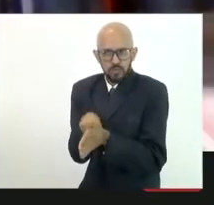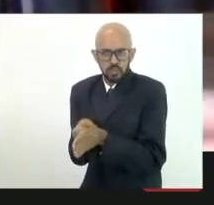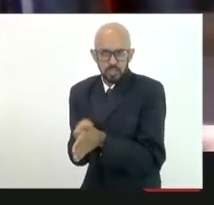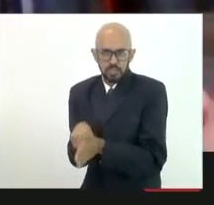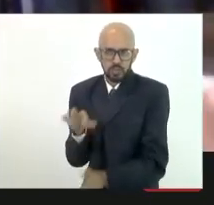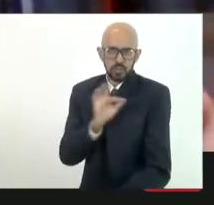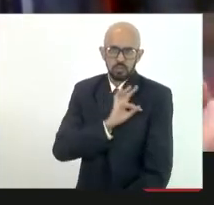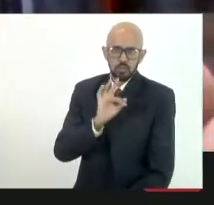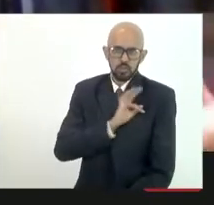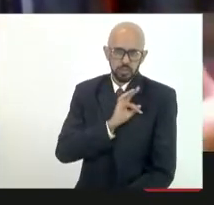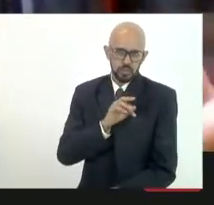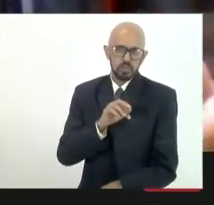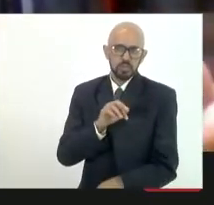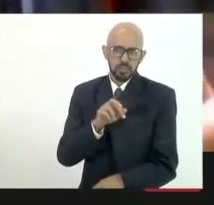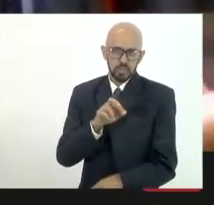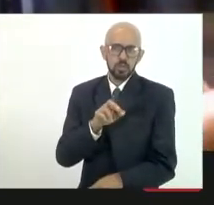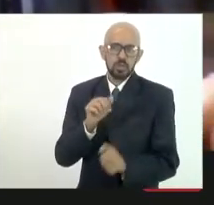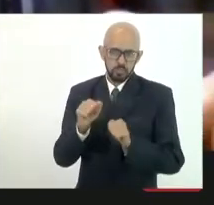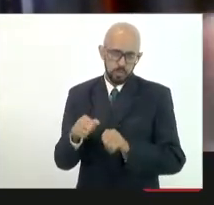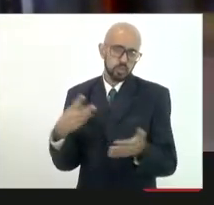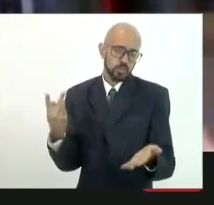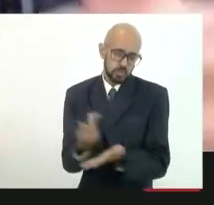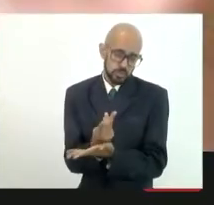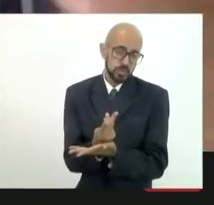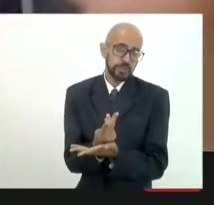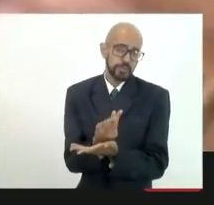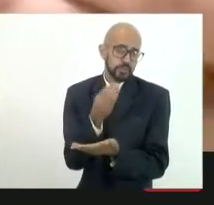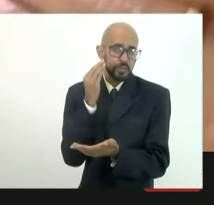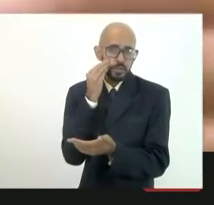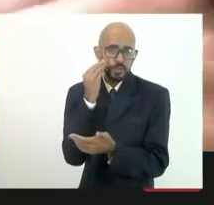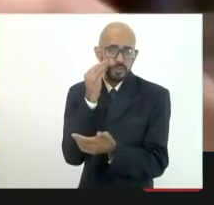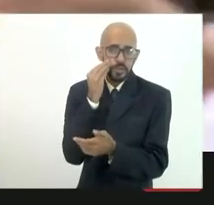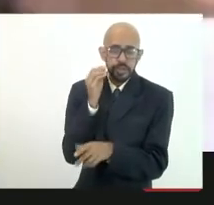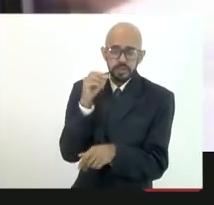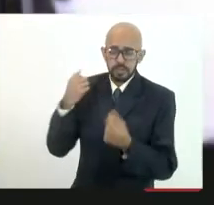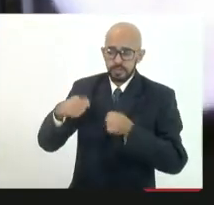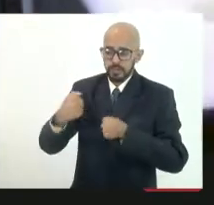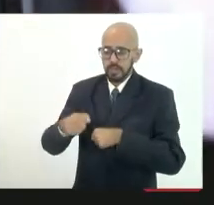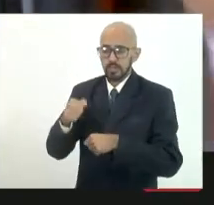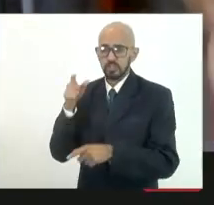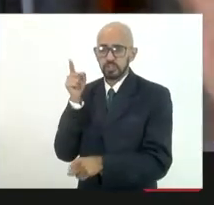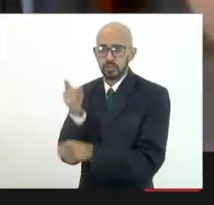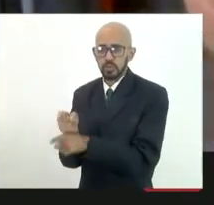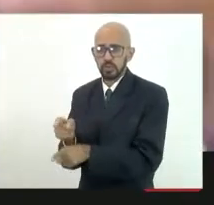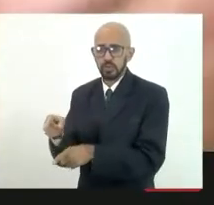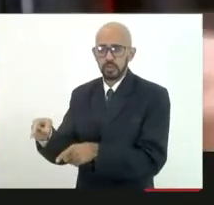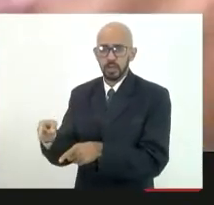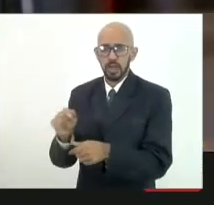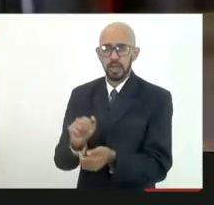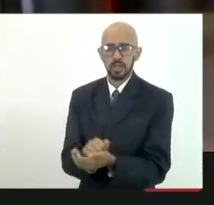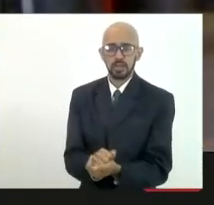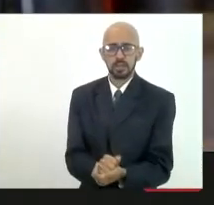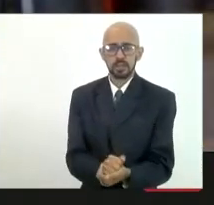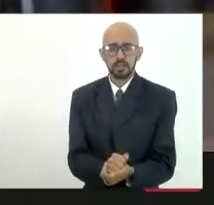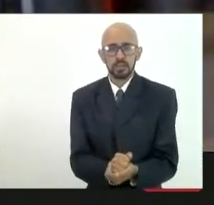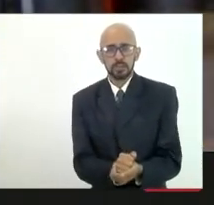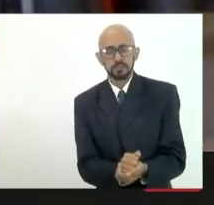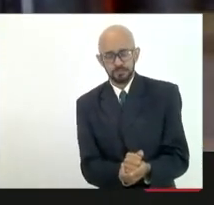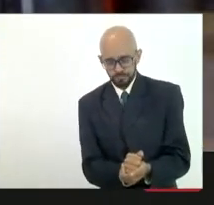uma questão que vai aparecer, a necessidade de identificar os casos e as reparações para